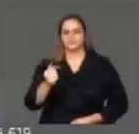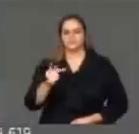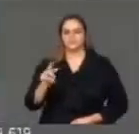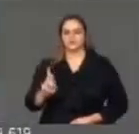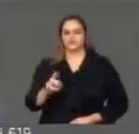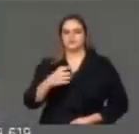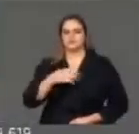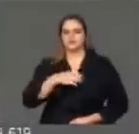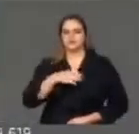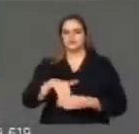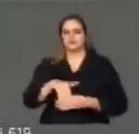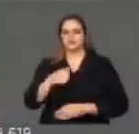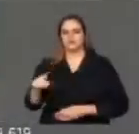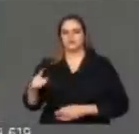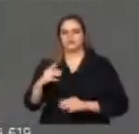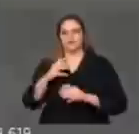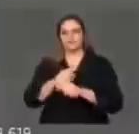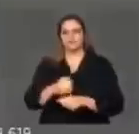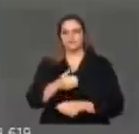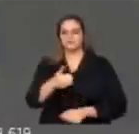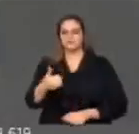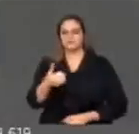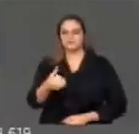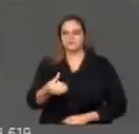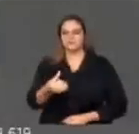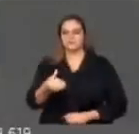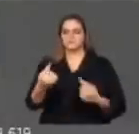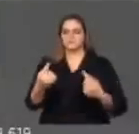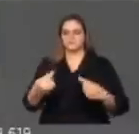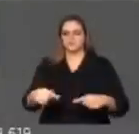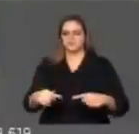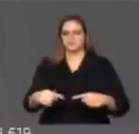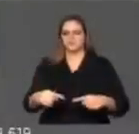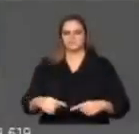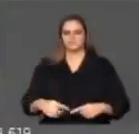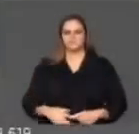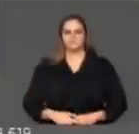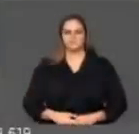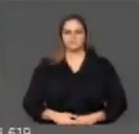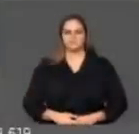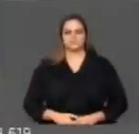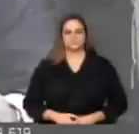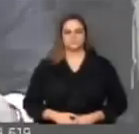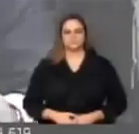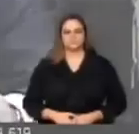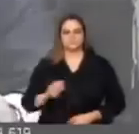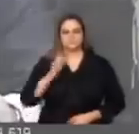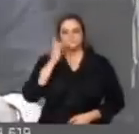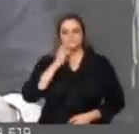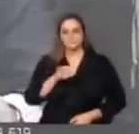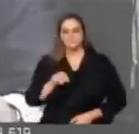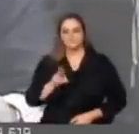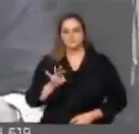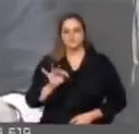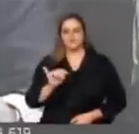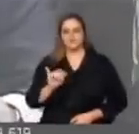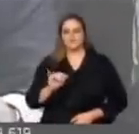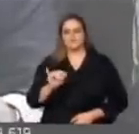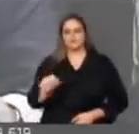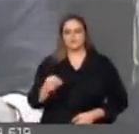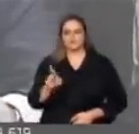não, totalizando 116 votos contrários ao impeachment. Deputado Jutaí Júnior, do